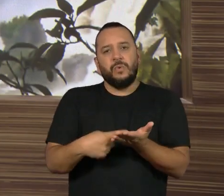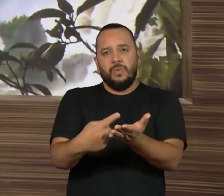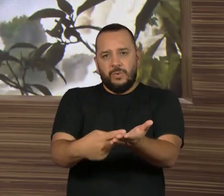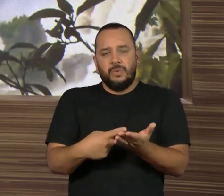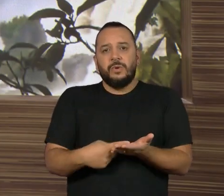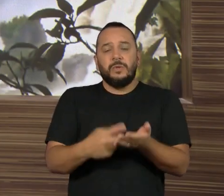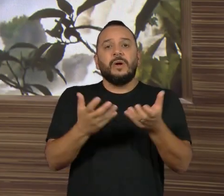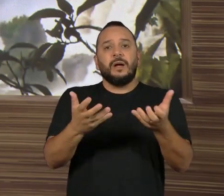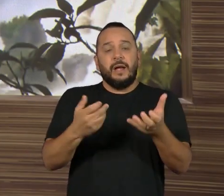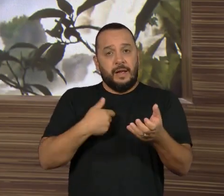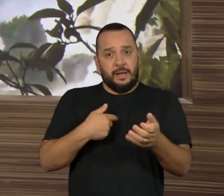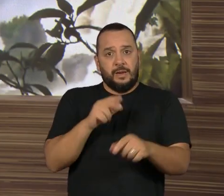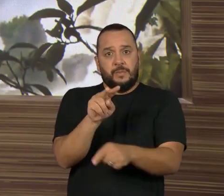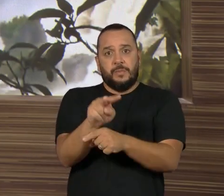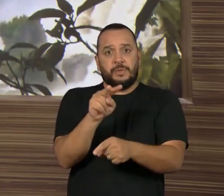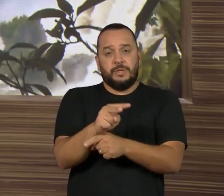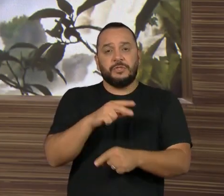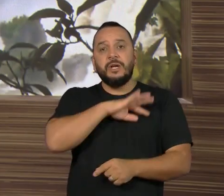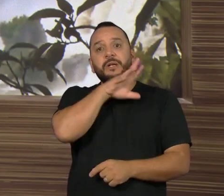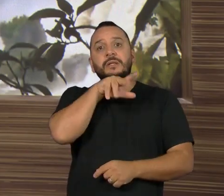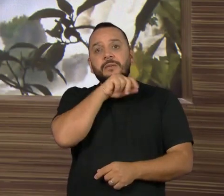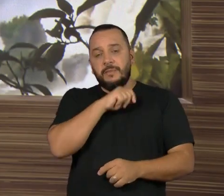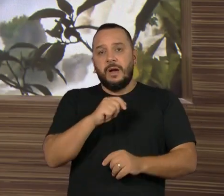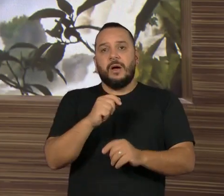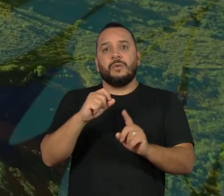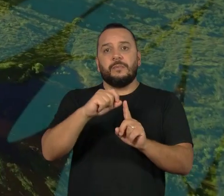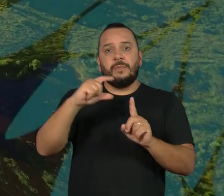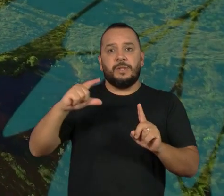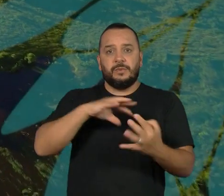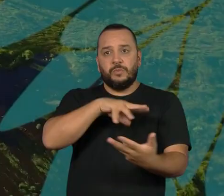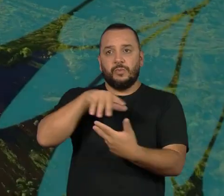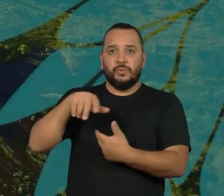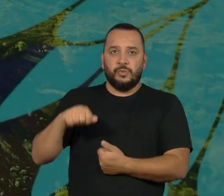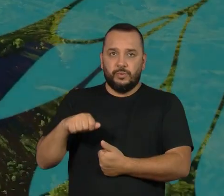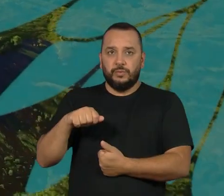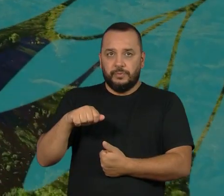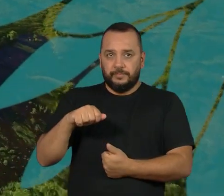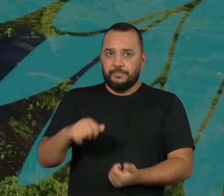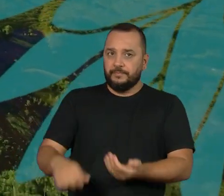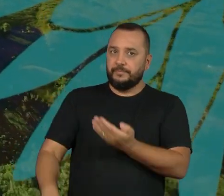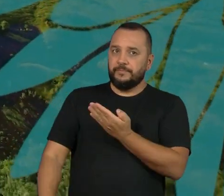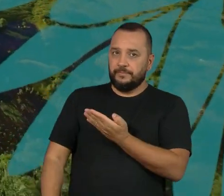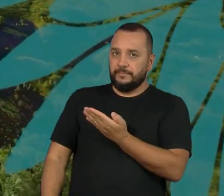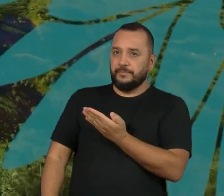perda contínua de espécies de animais e plantas no mundo.